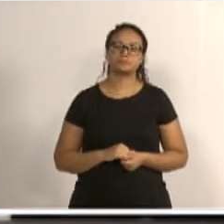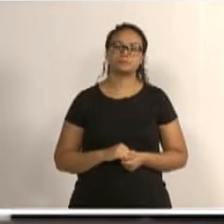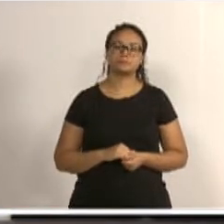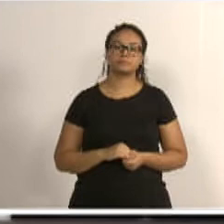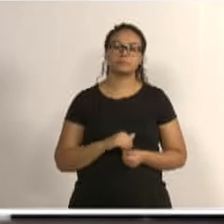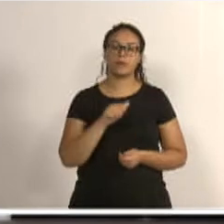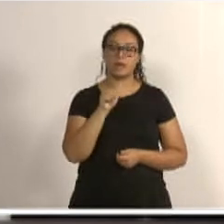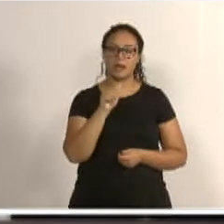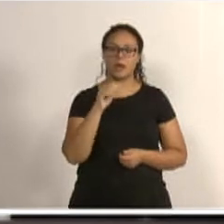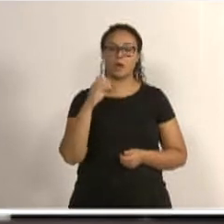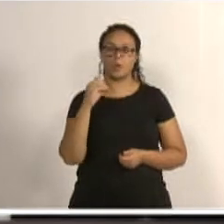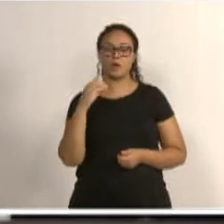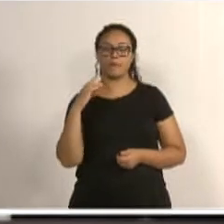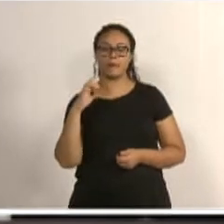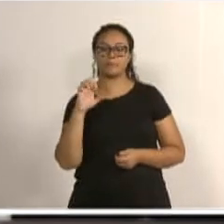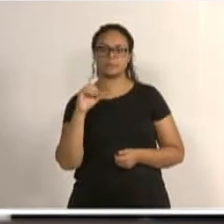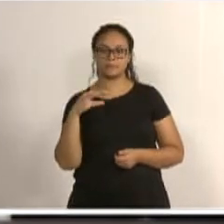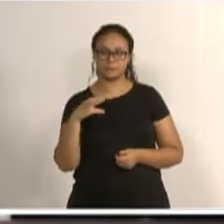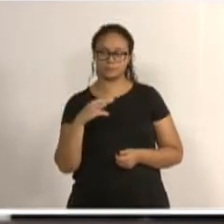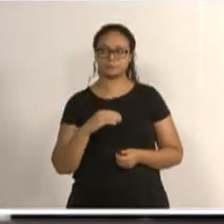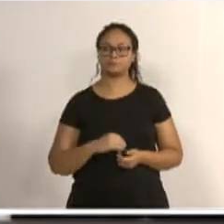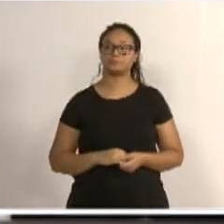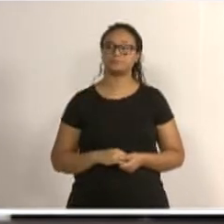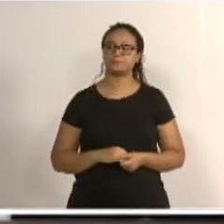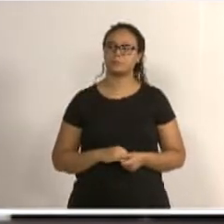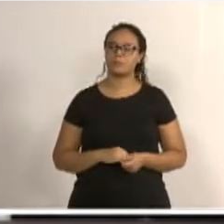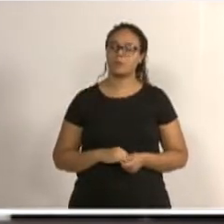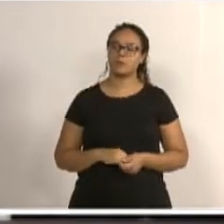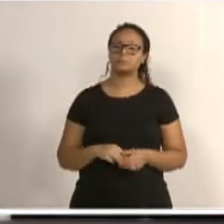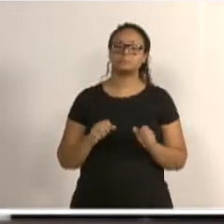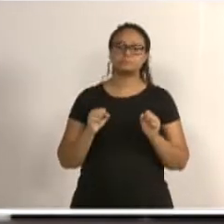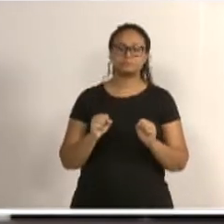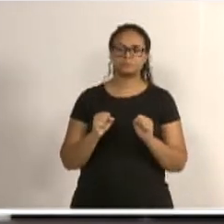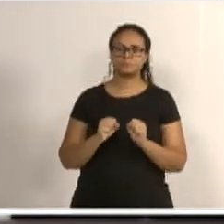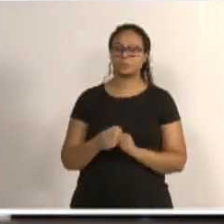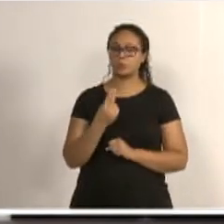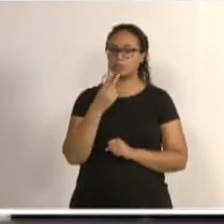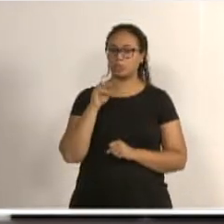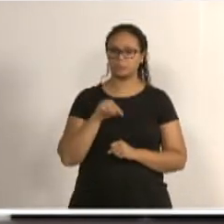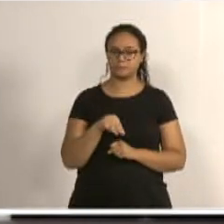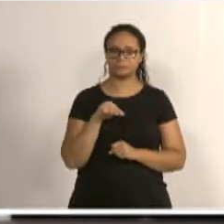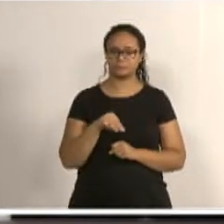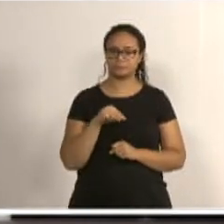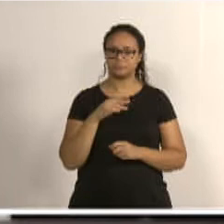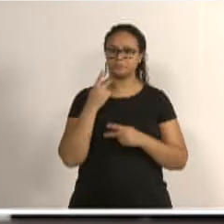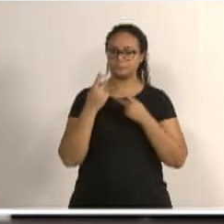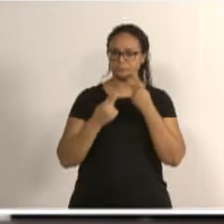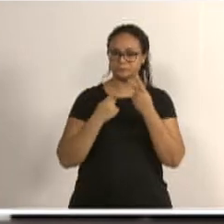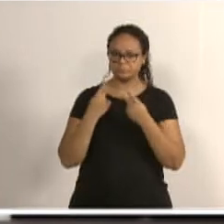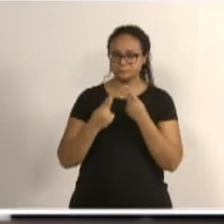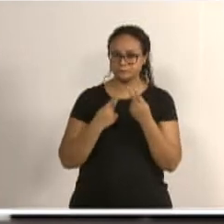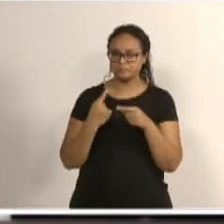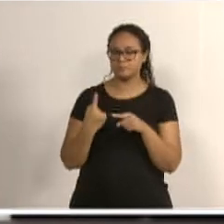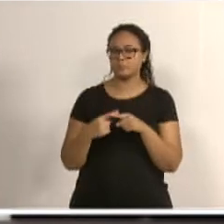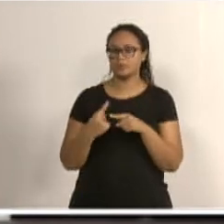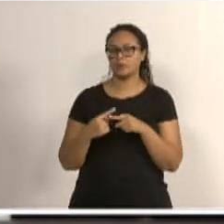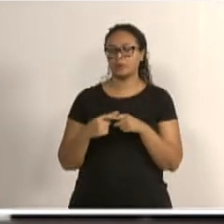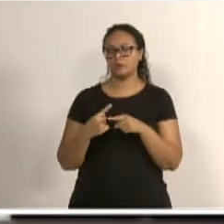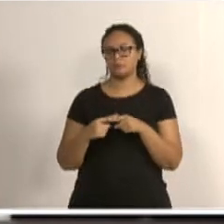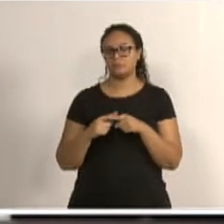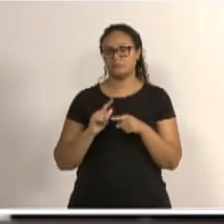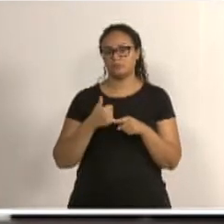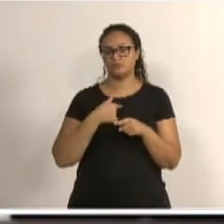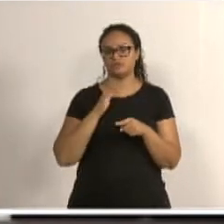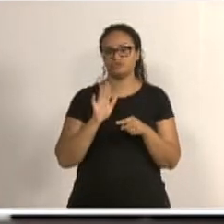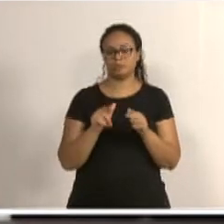Catarina. Senhor Ricardo, nós vamos dar o tempo de 2 minutos, até porque nós estamos já